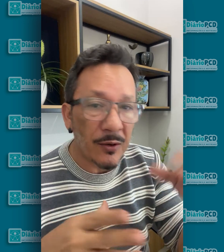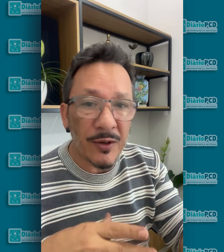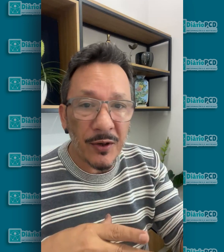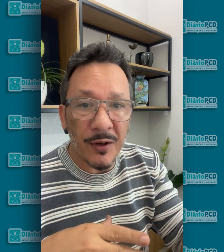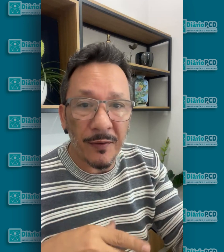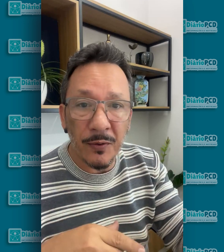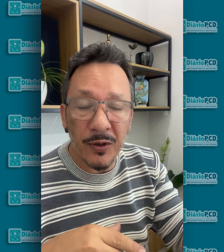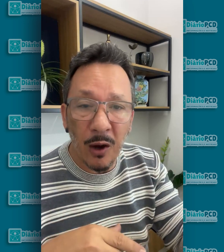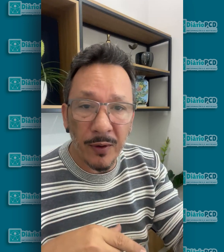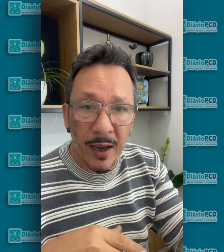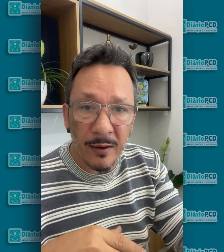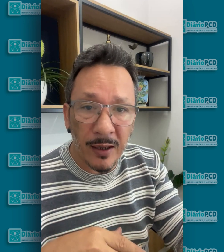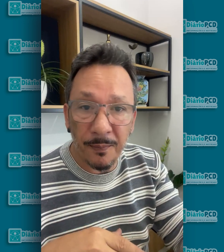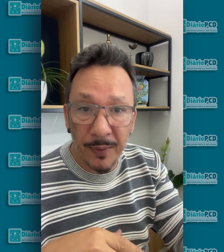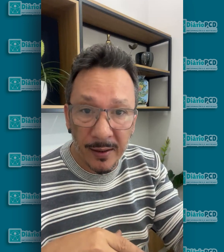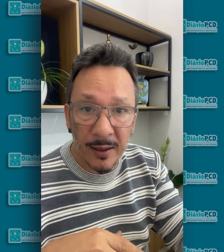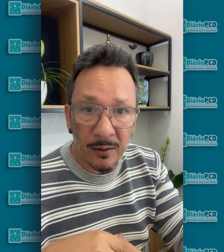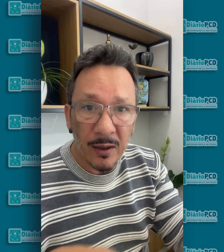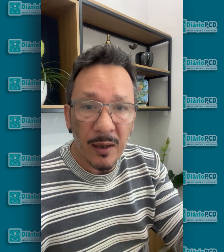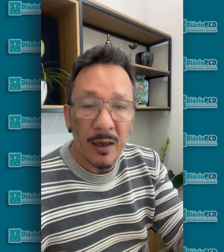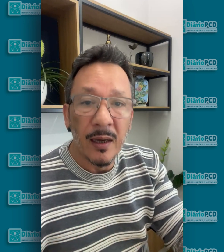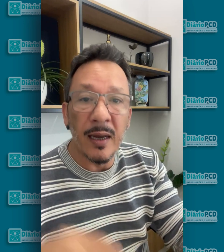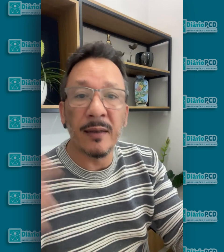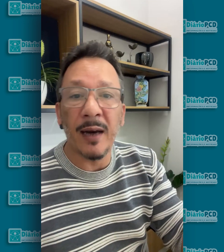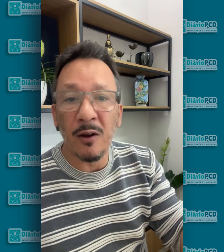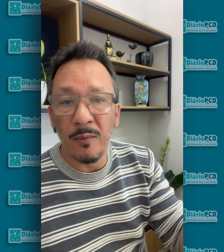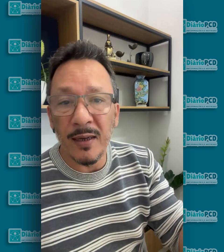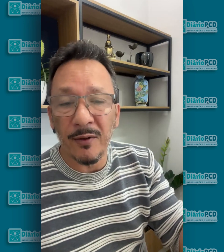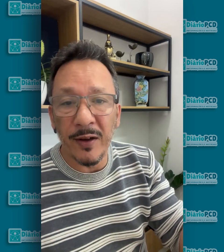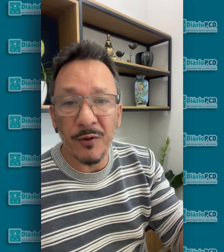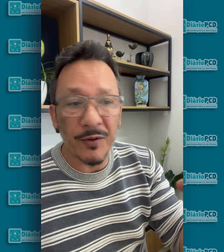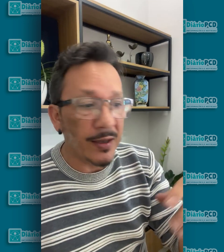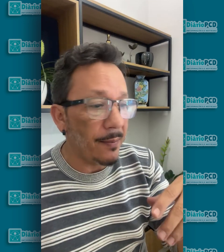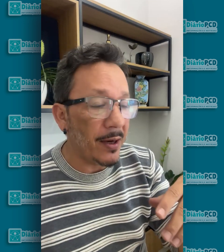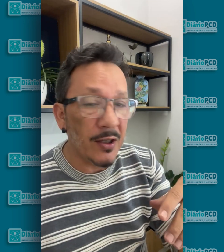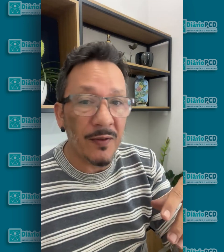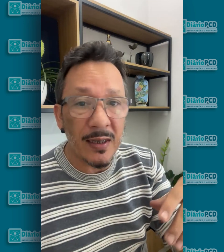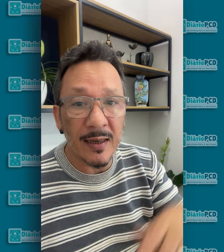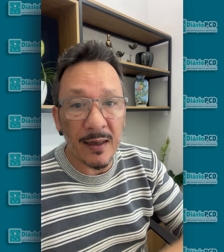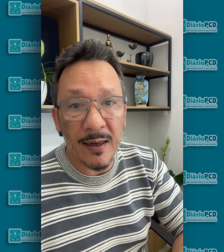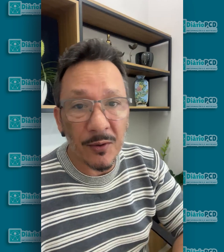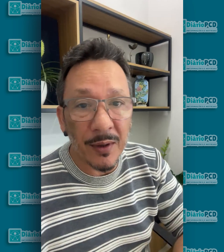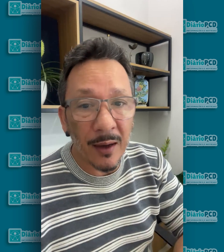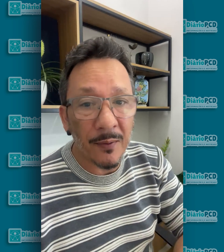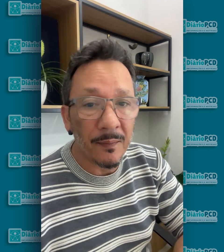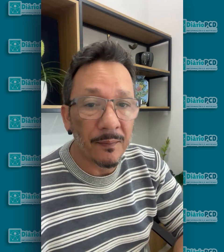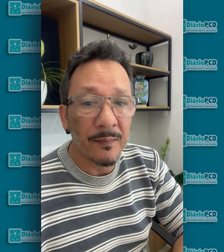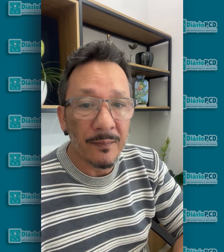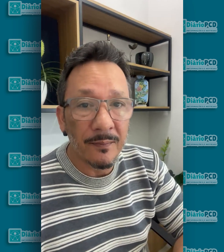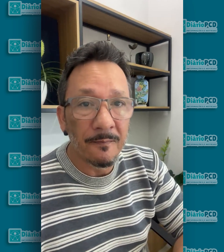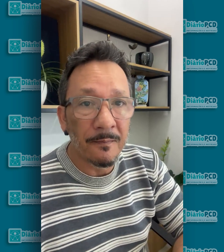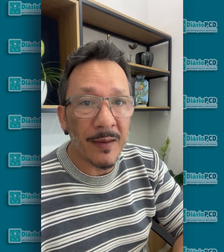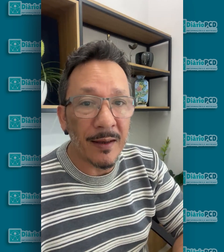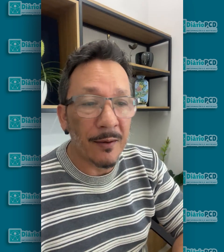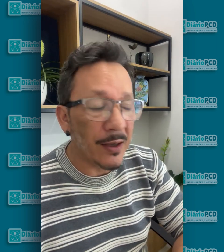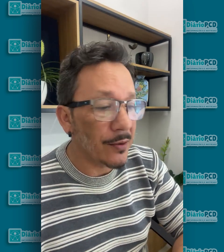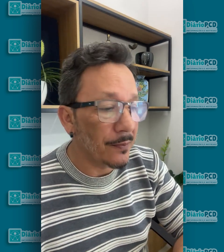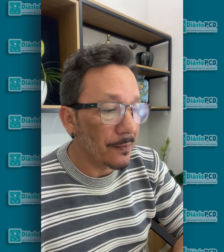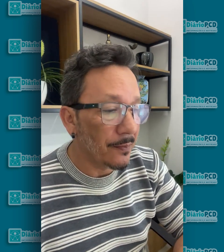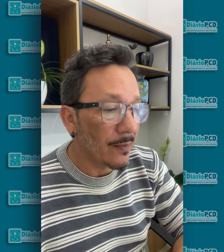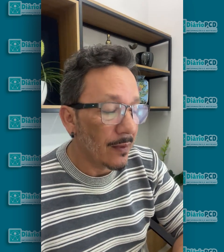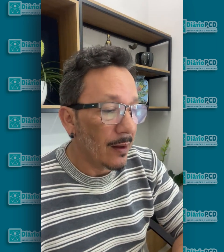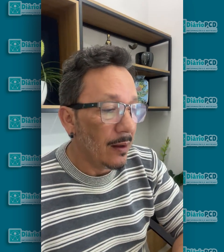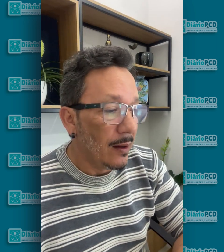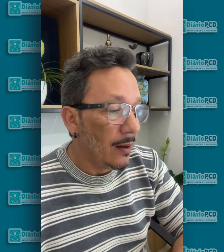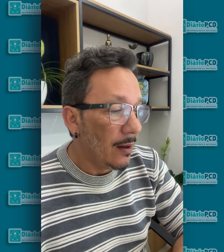sempre suscetível de alguém que perdeu entrar com uma ação na justiça para desfazer aquele resultado. Entendeu